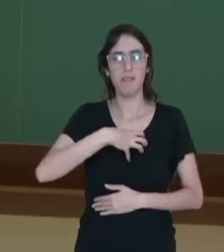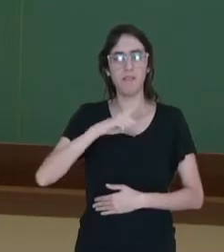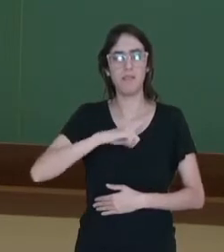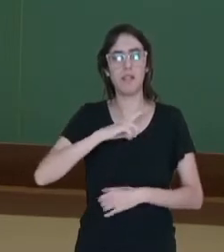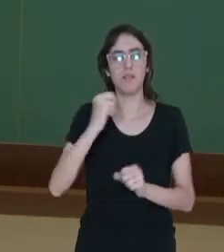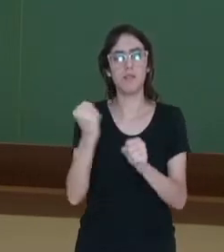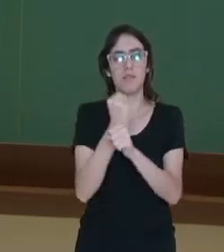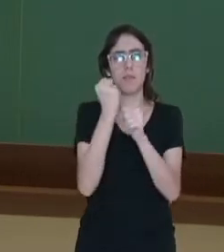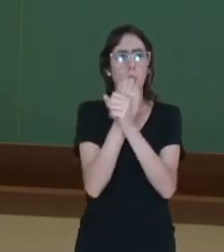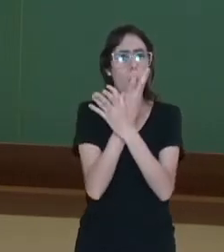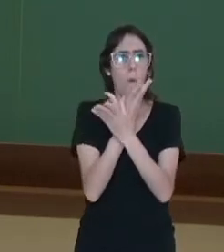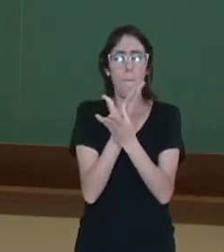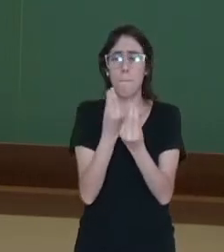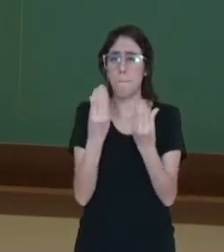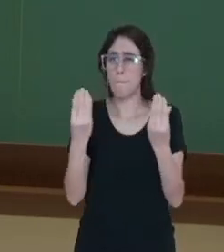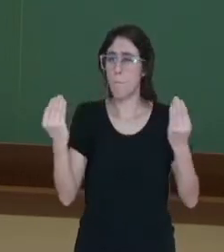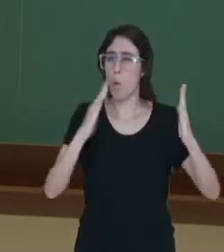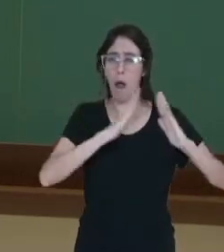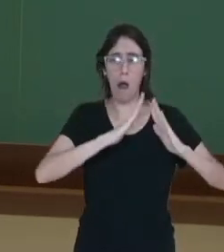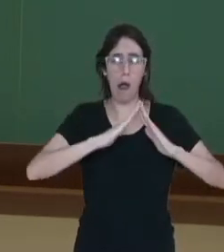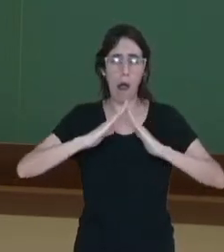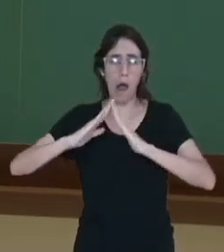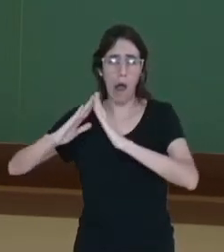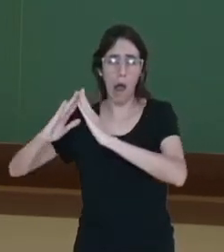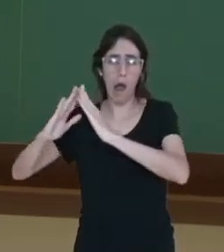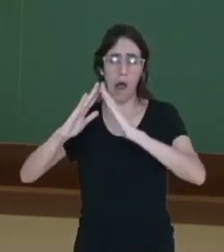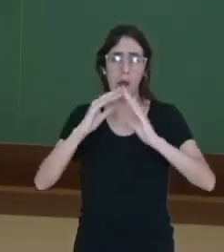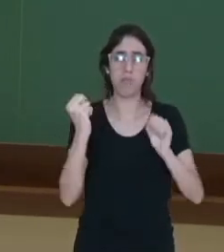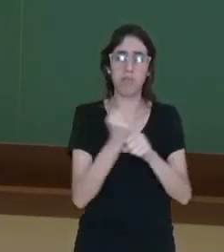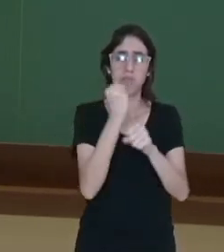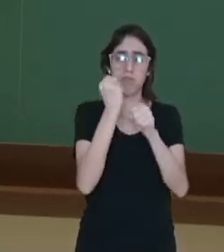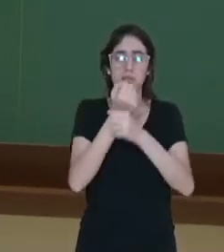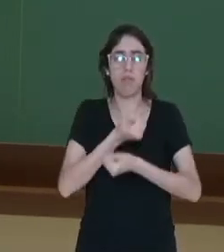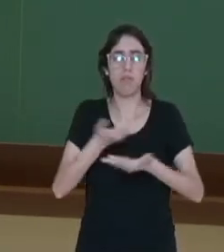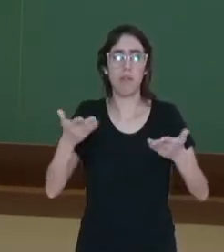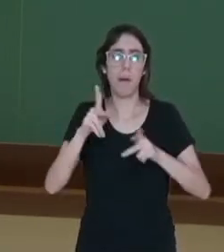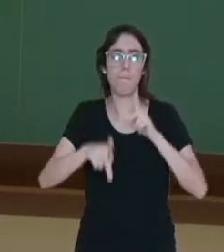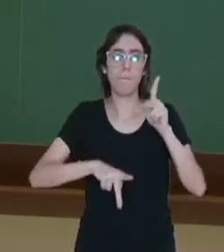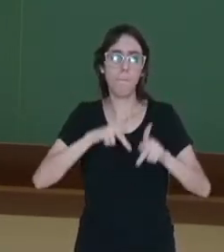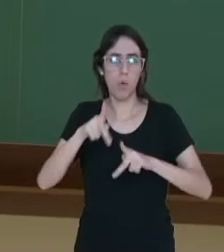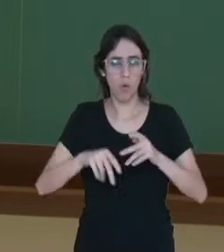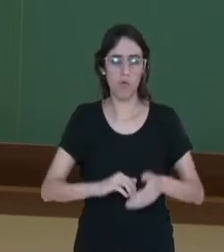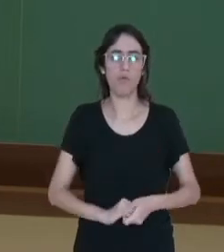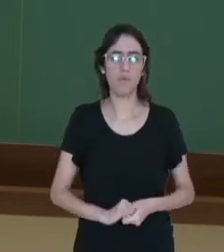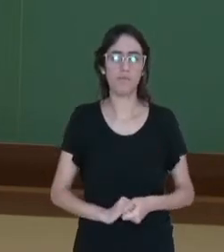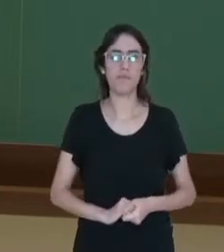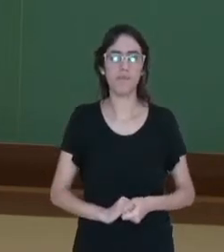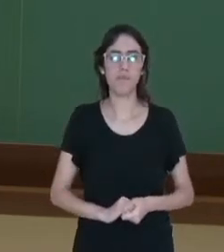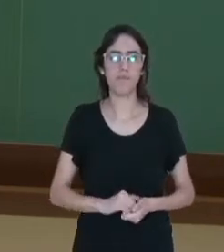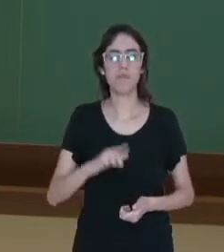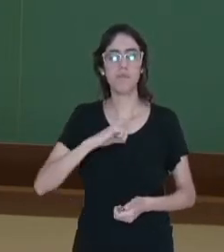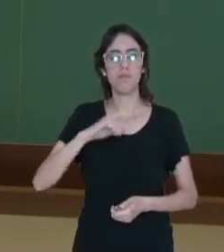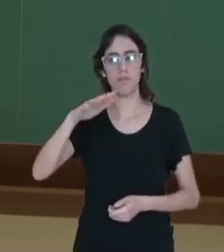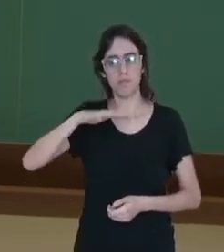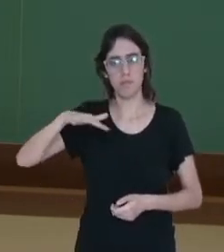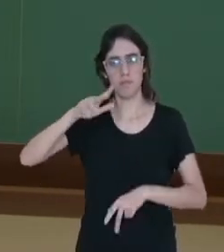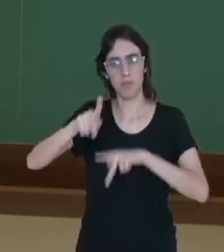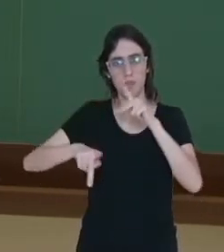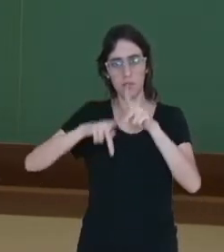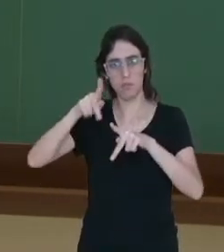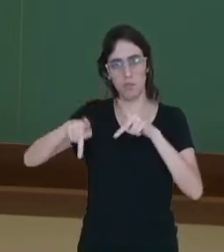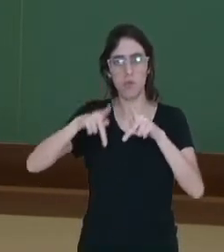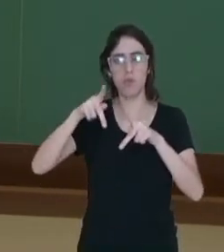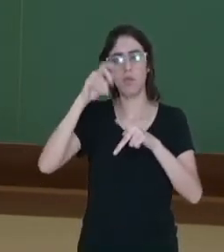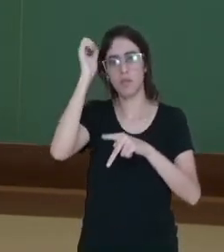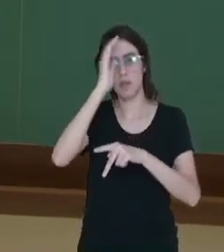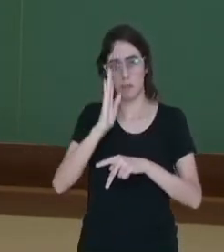construção de muitas e muitas casas populares. Então atender aí ao déficit populacional no Brasil de casas,